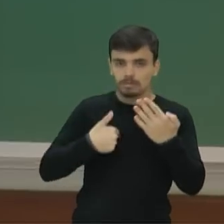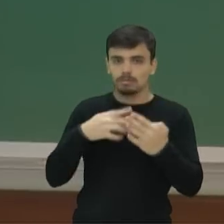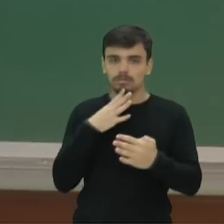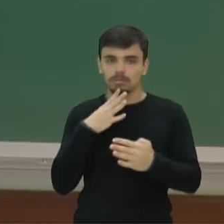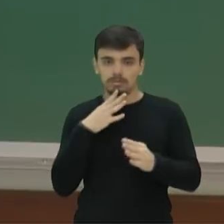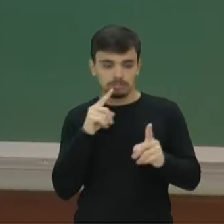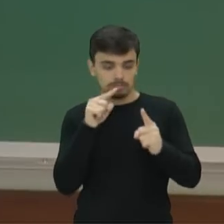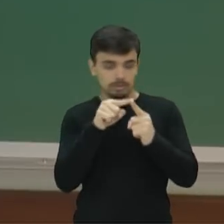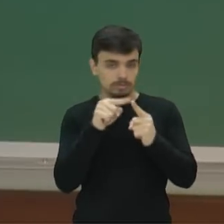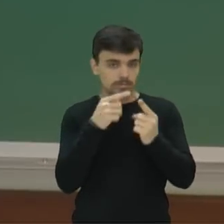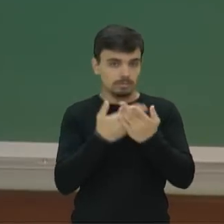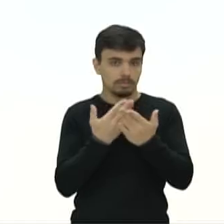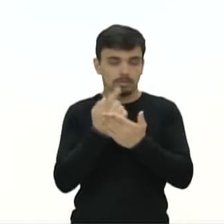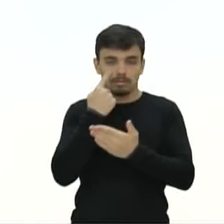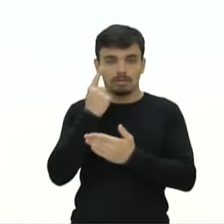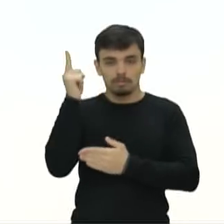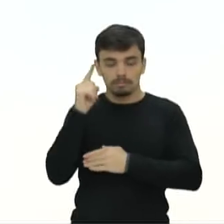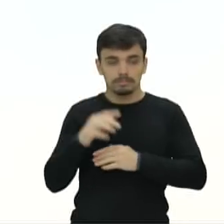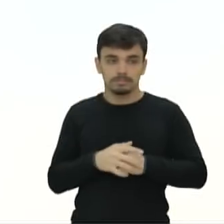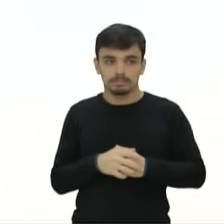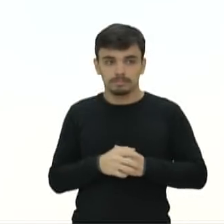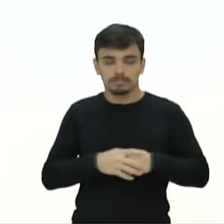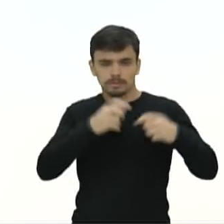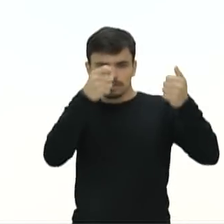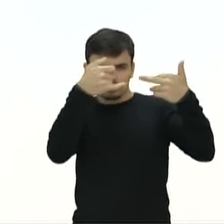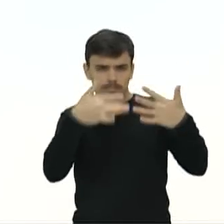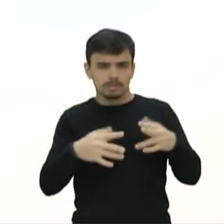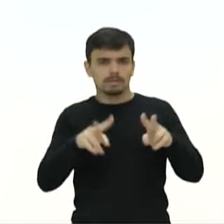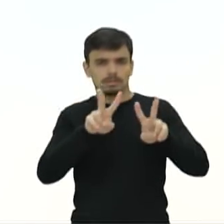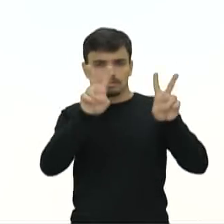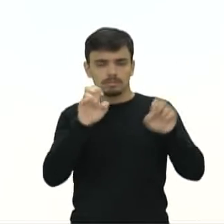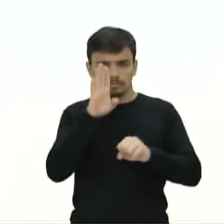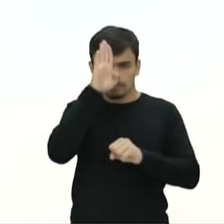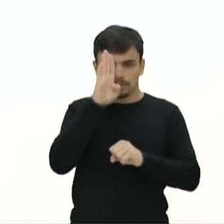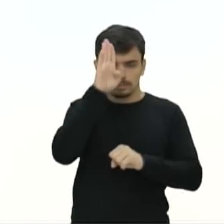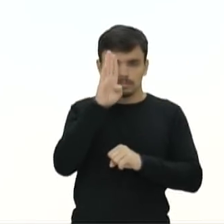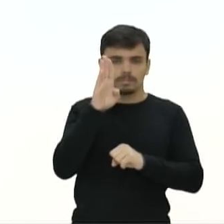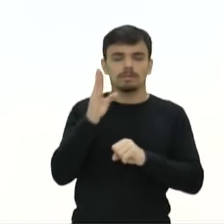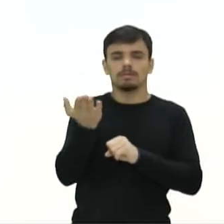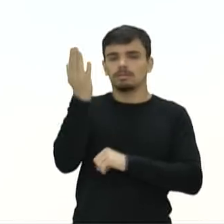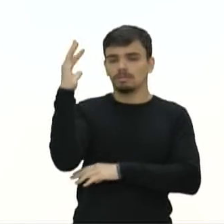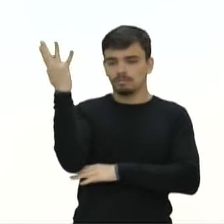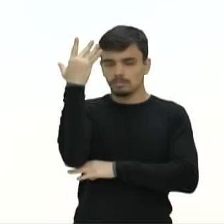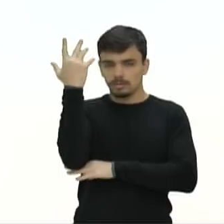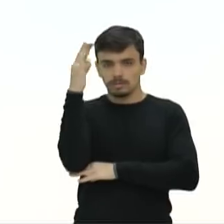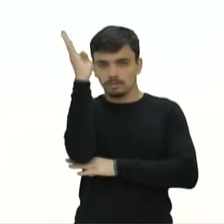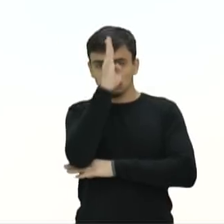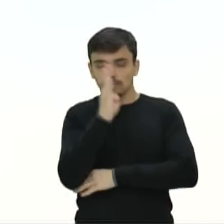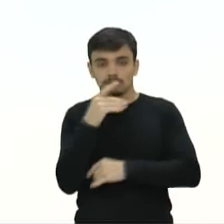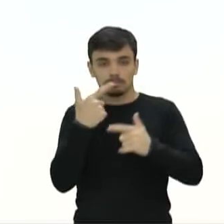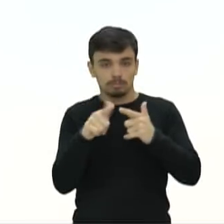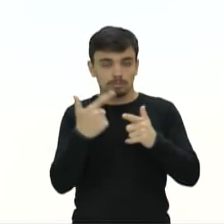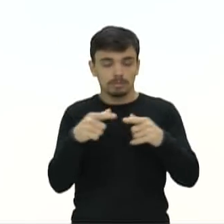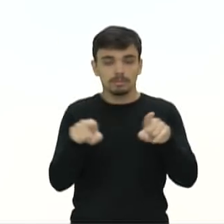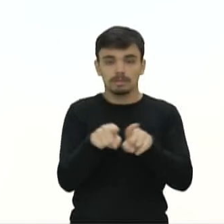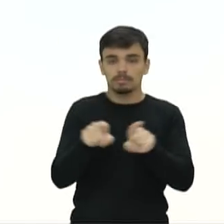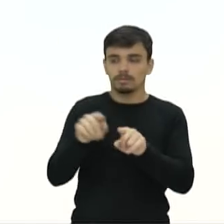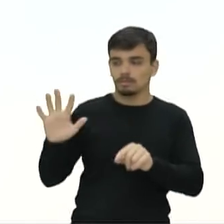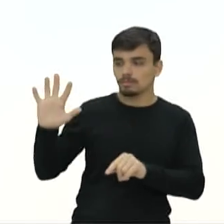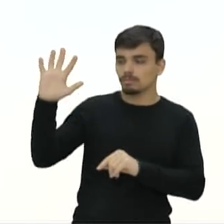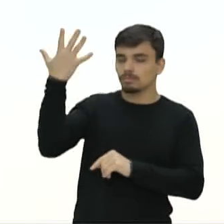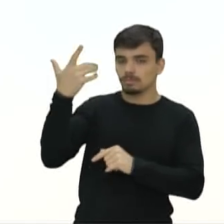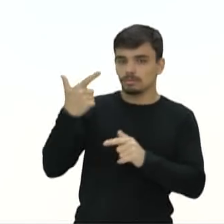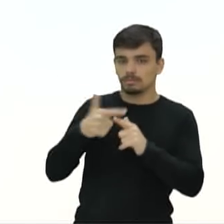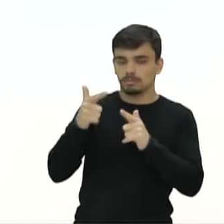aula. Ali na tela para você, ó, explicar os principais problemas ambientais brasileiros e seus impactos no espaço